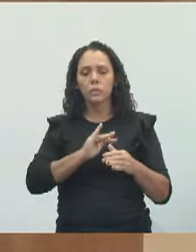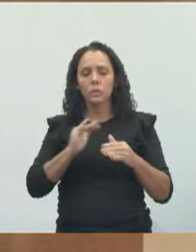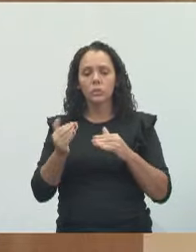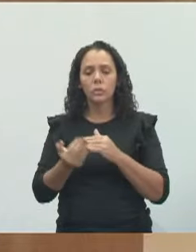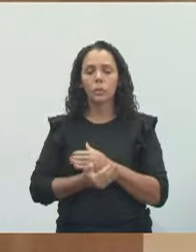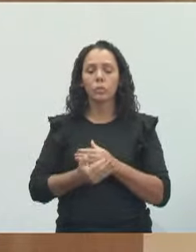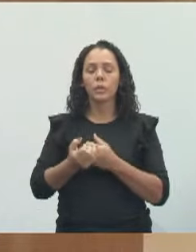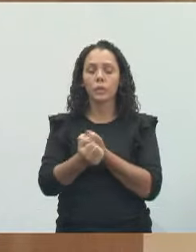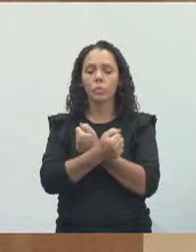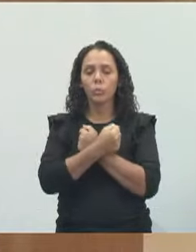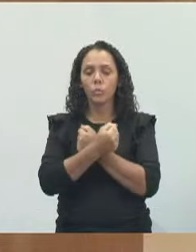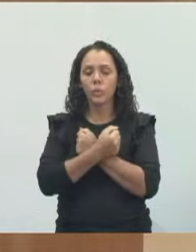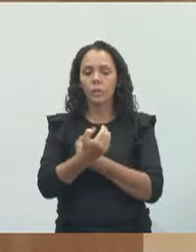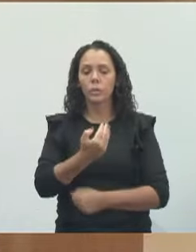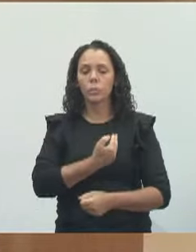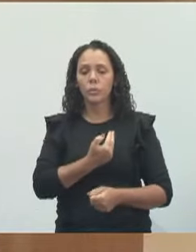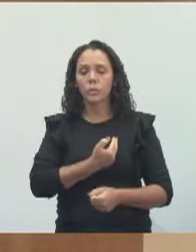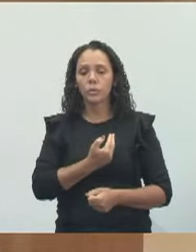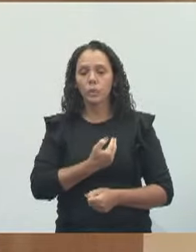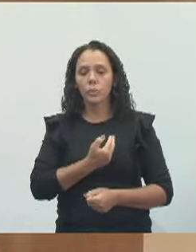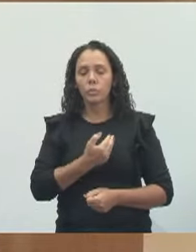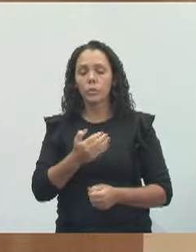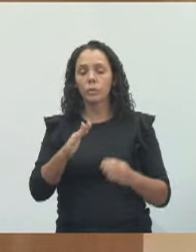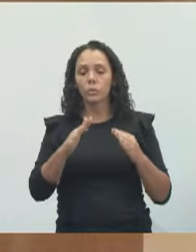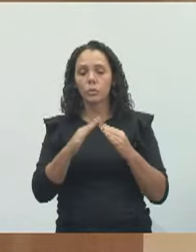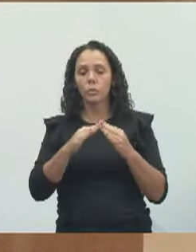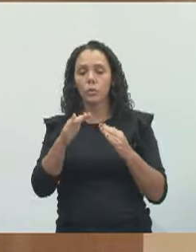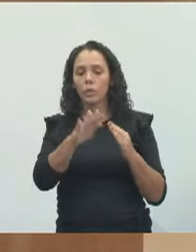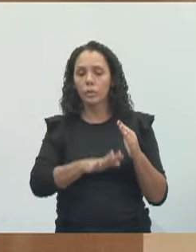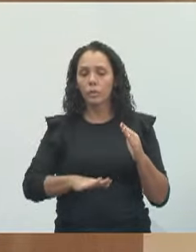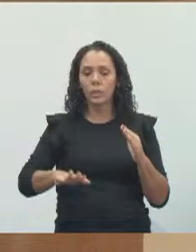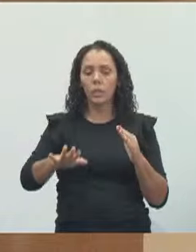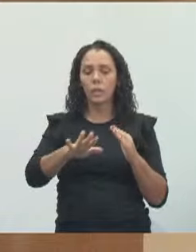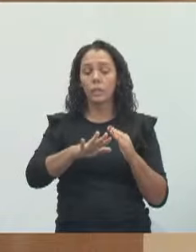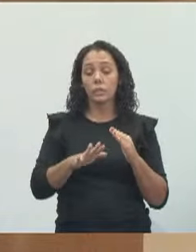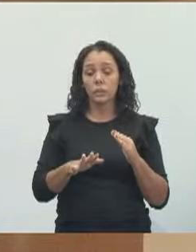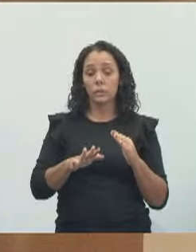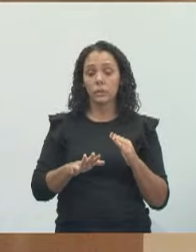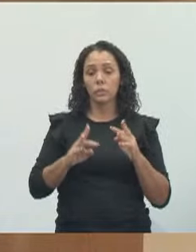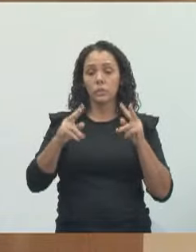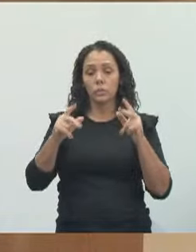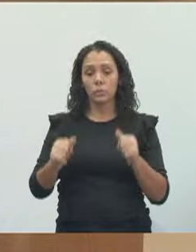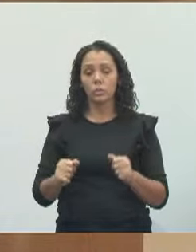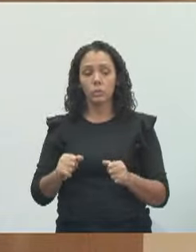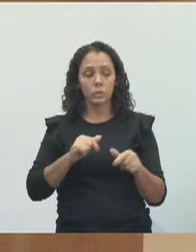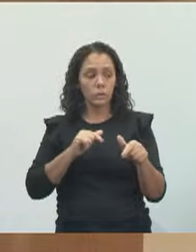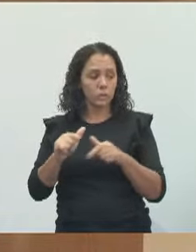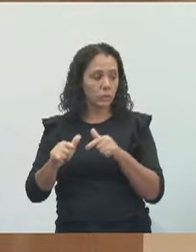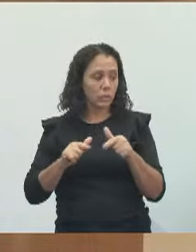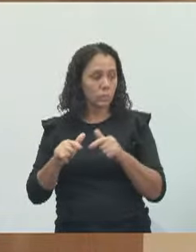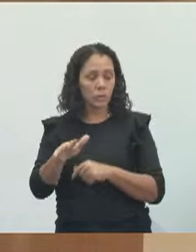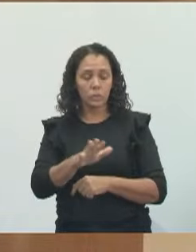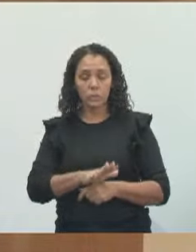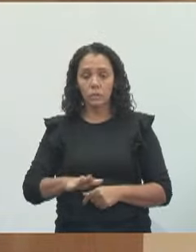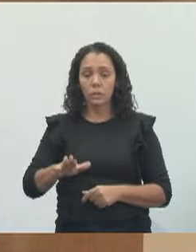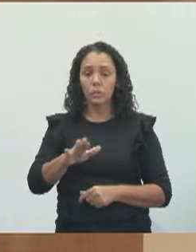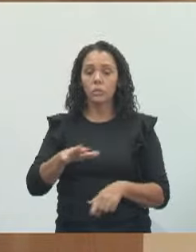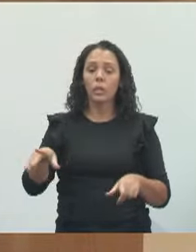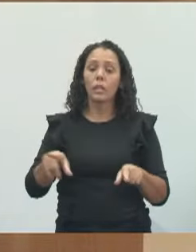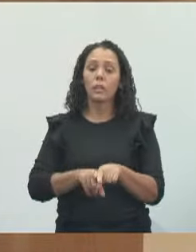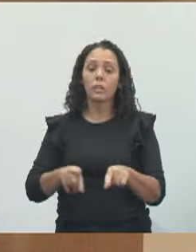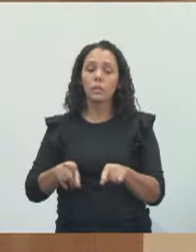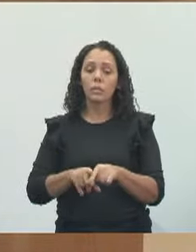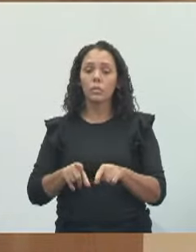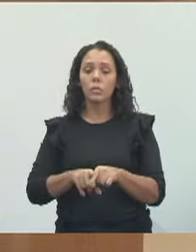para os meninos que estão lá, um grande amigo nosso, o Fai, de Cidade de Salvador também que está lá, enfim, todos que estão trabalhando ali naquela região. E também, né,